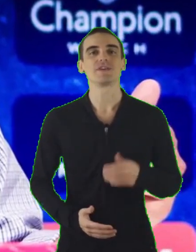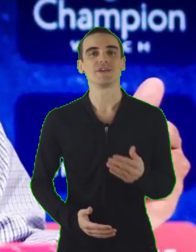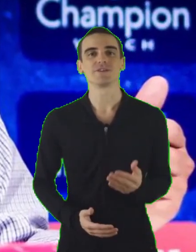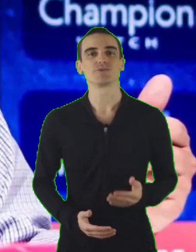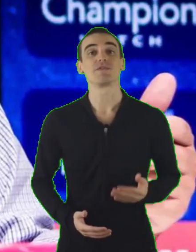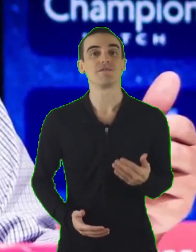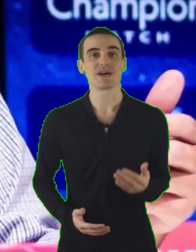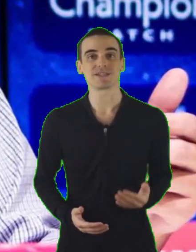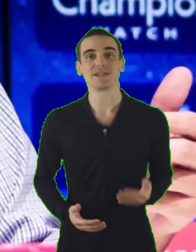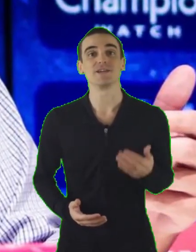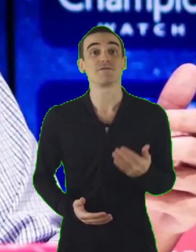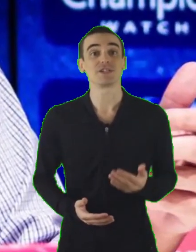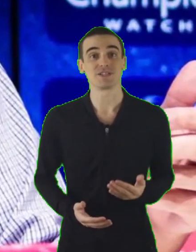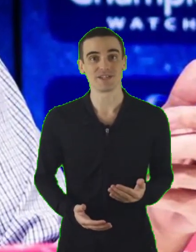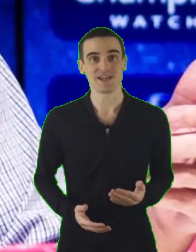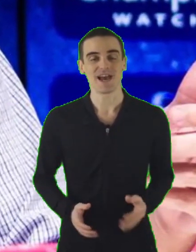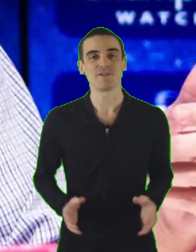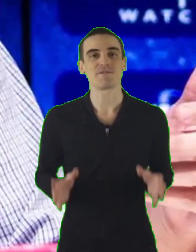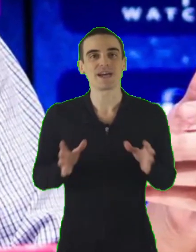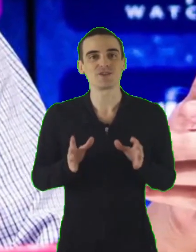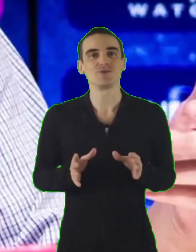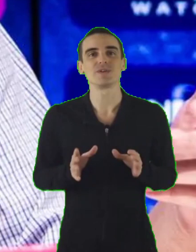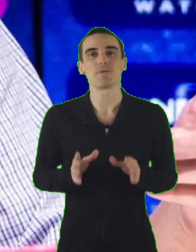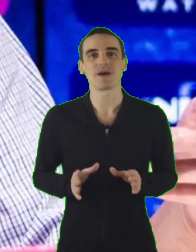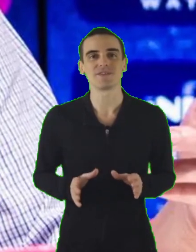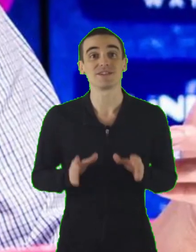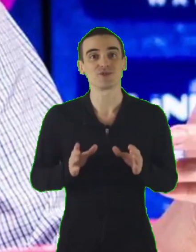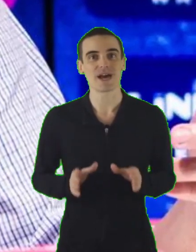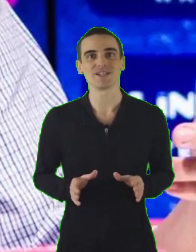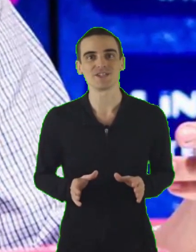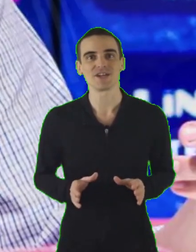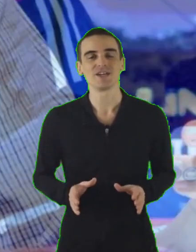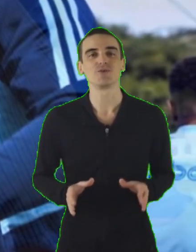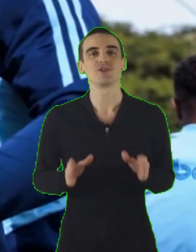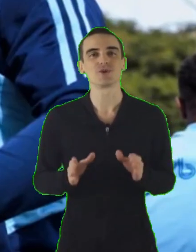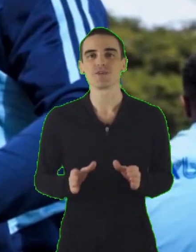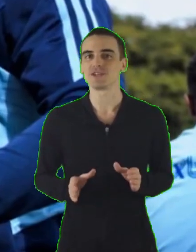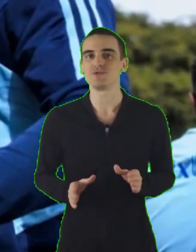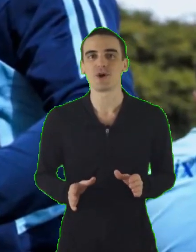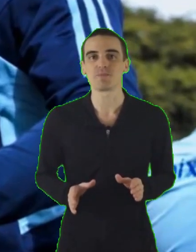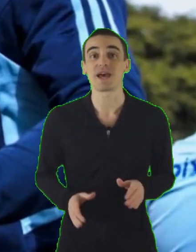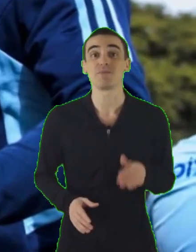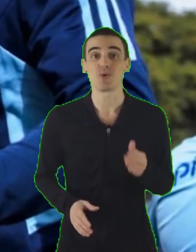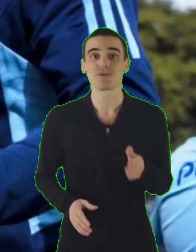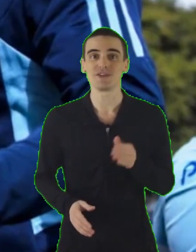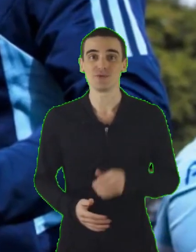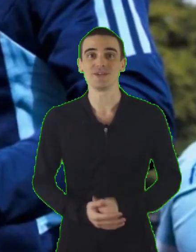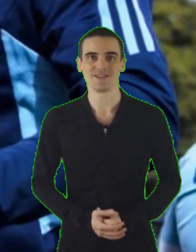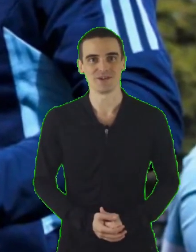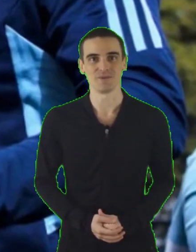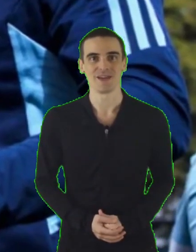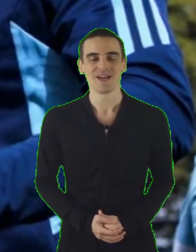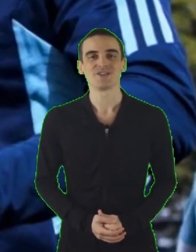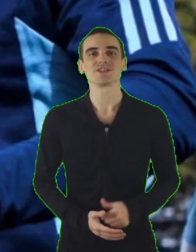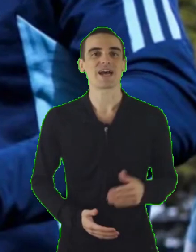vem forte no mercado para reforçar seu plantel visando as competições que virão na temporada 2023. Por isso, Ronaldo agiu rápido e